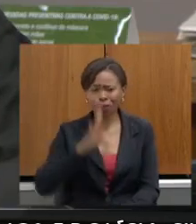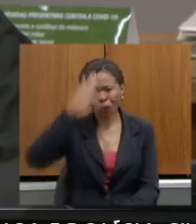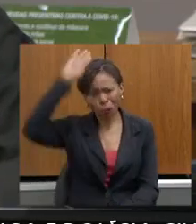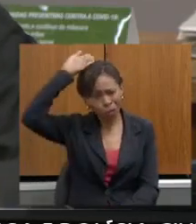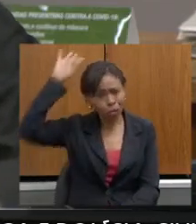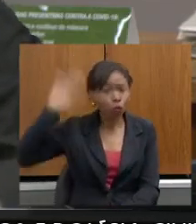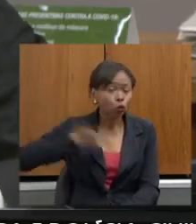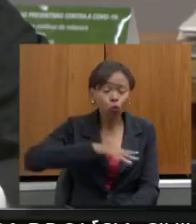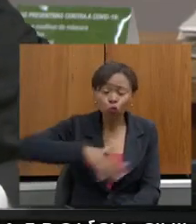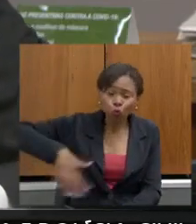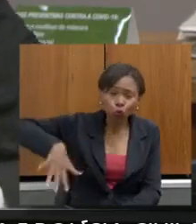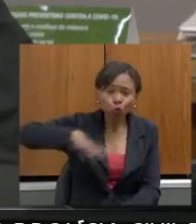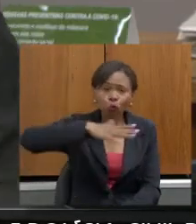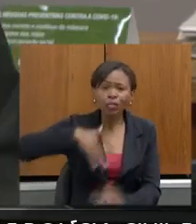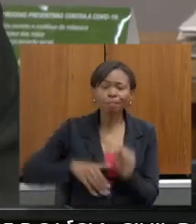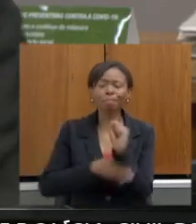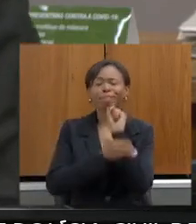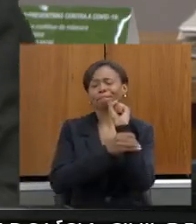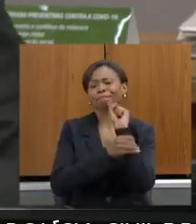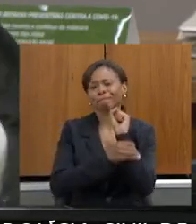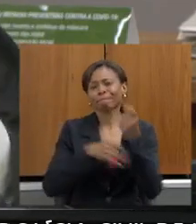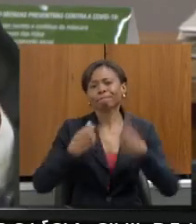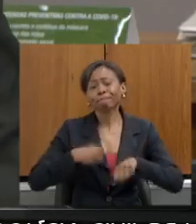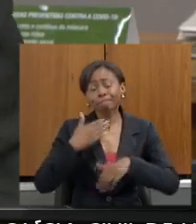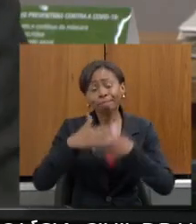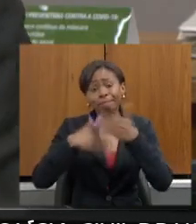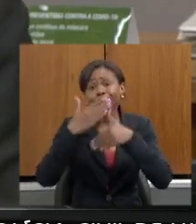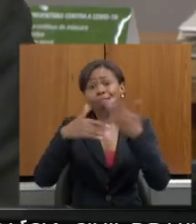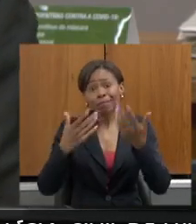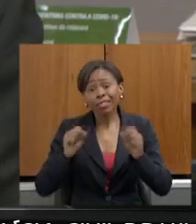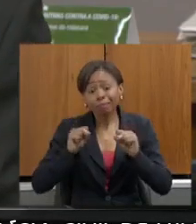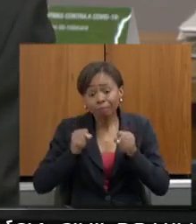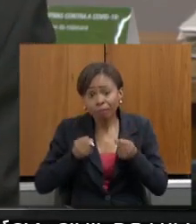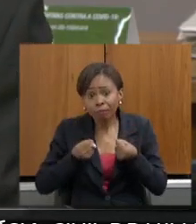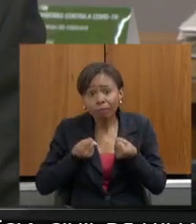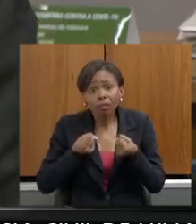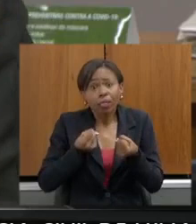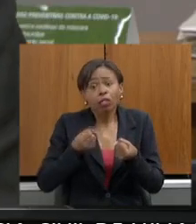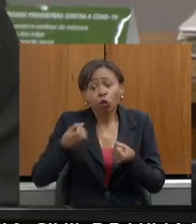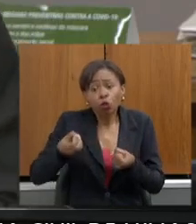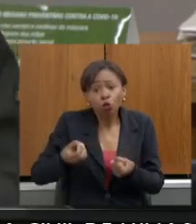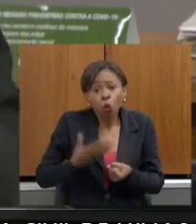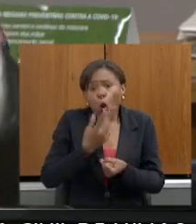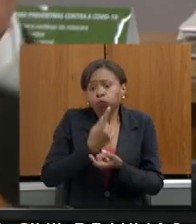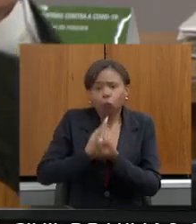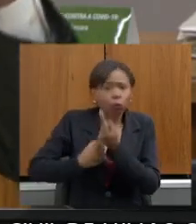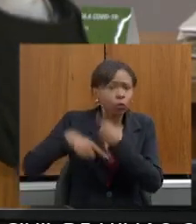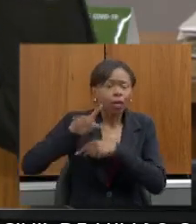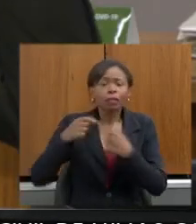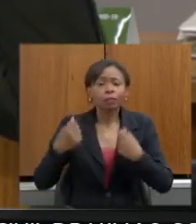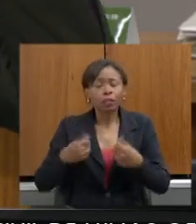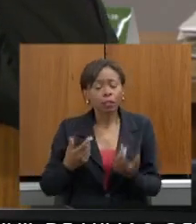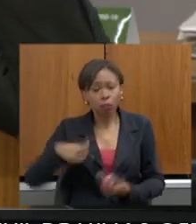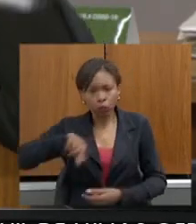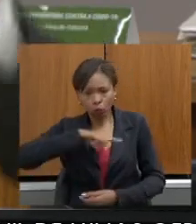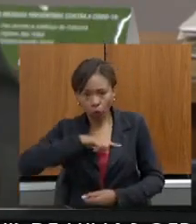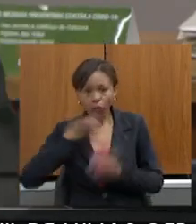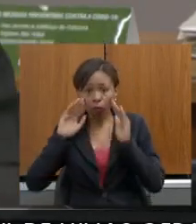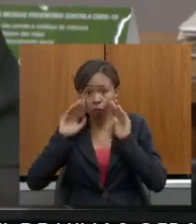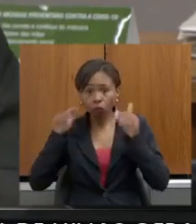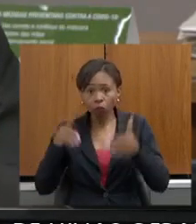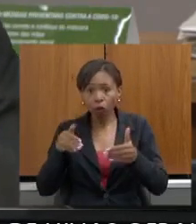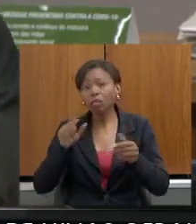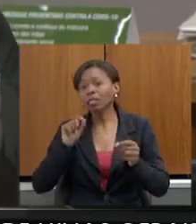forças seguranças todas naturalmente tem que ir se ela tem q se modernizar né o nosso foco tem sido